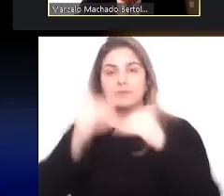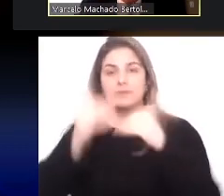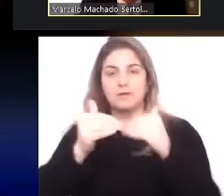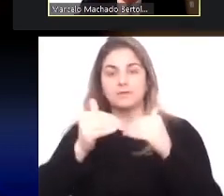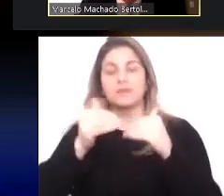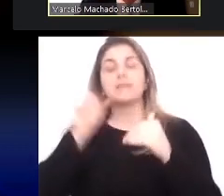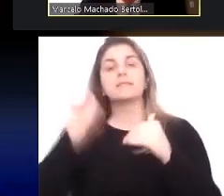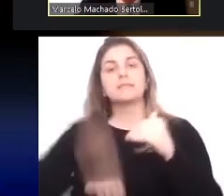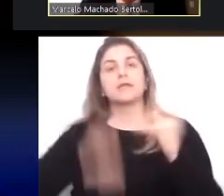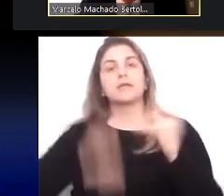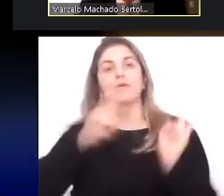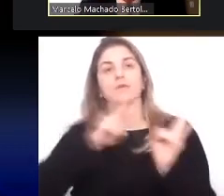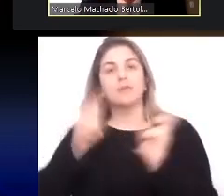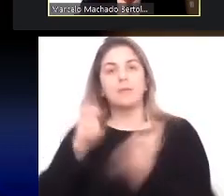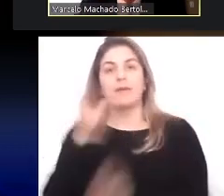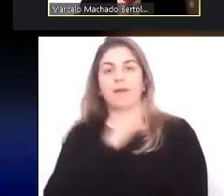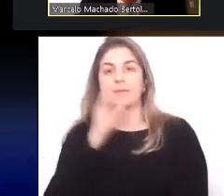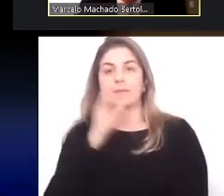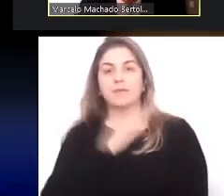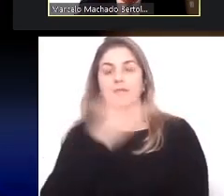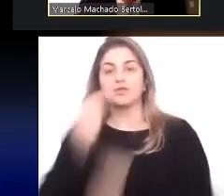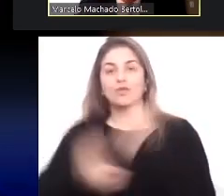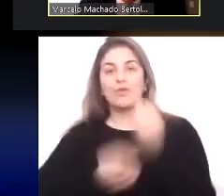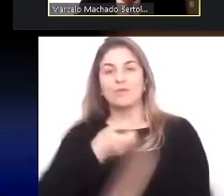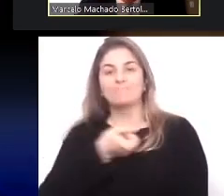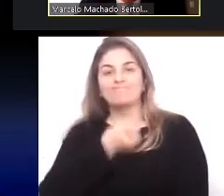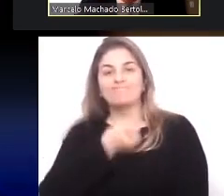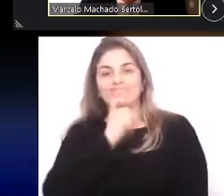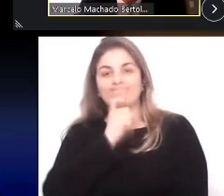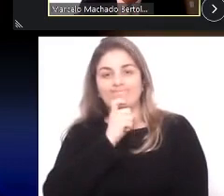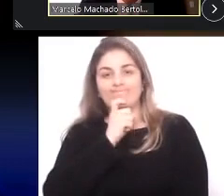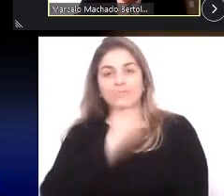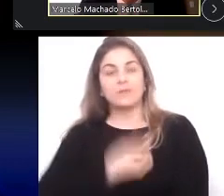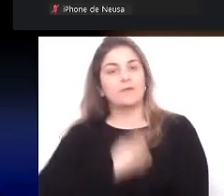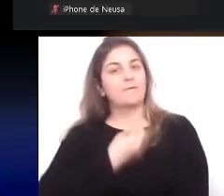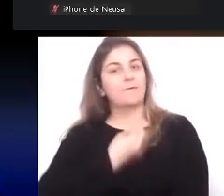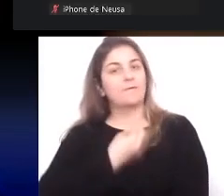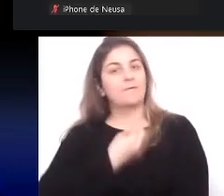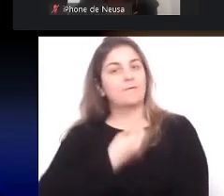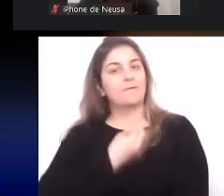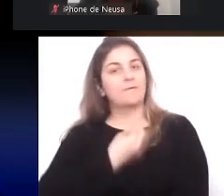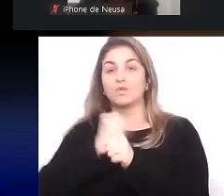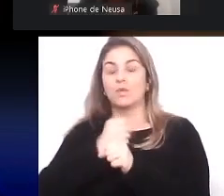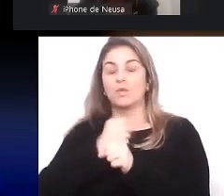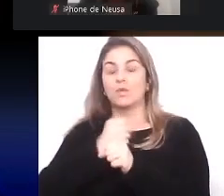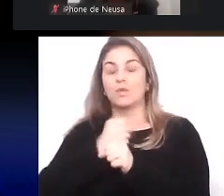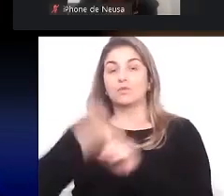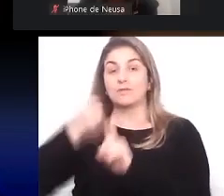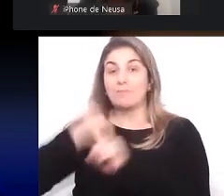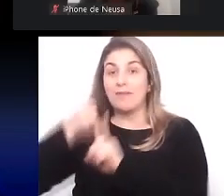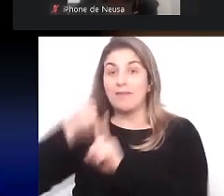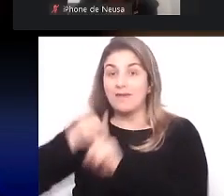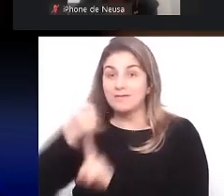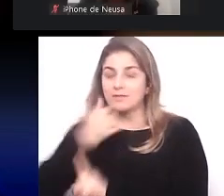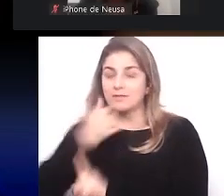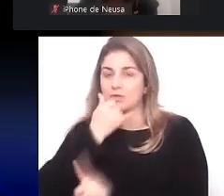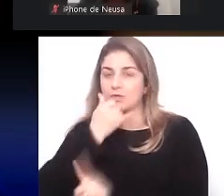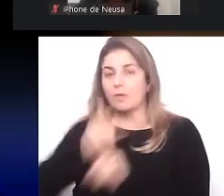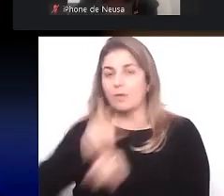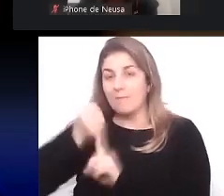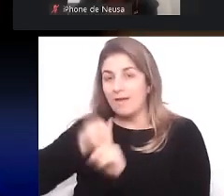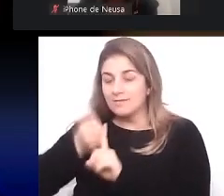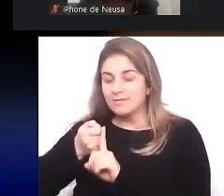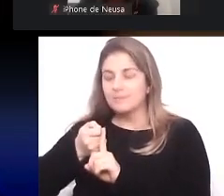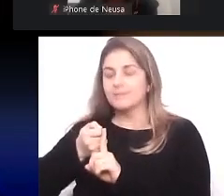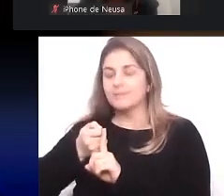que a urgência e que a dureza da vida nos últimos meses tem nos chamado efetivamente